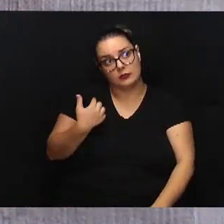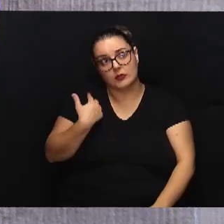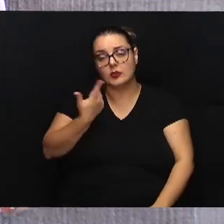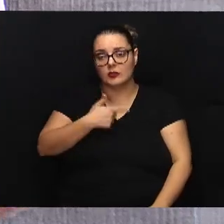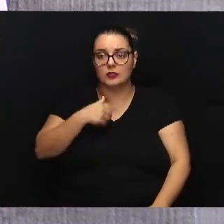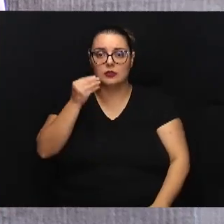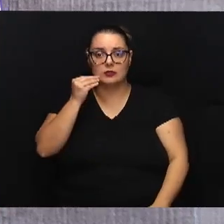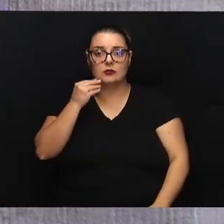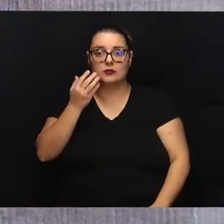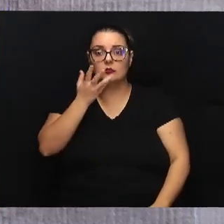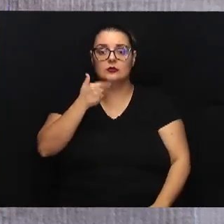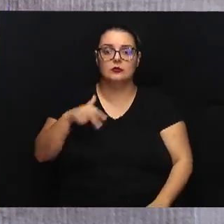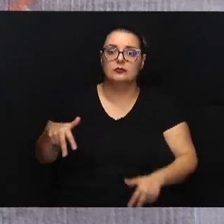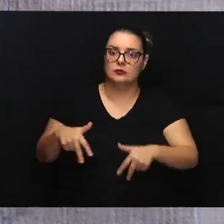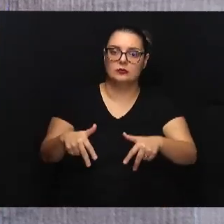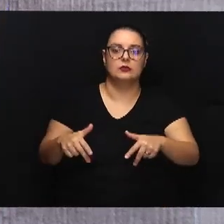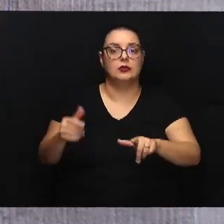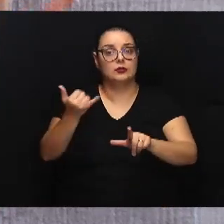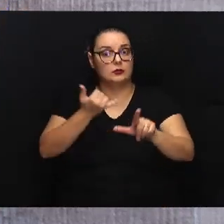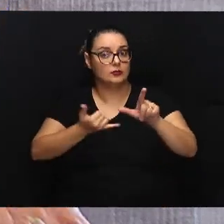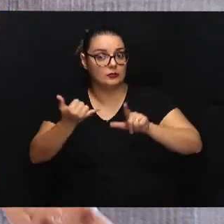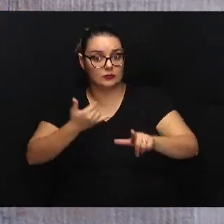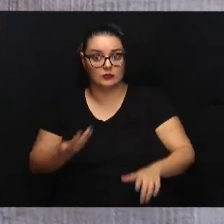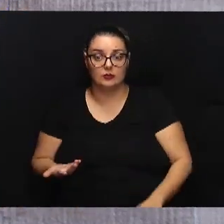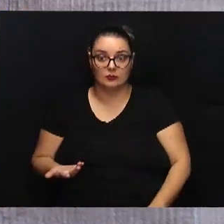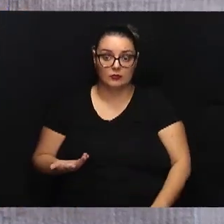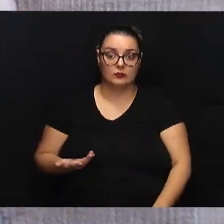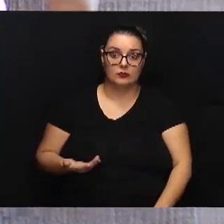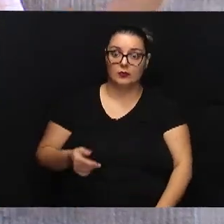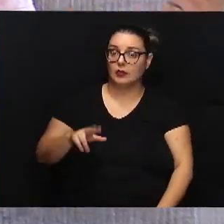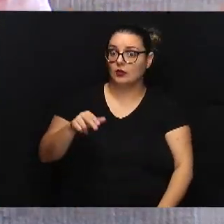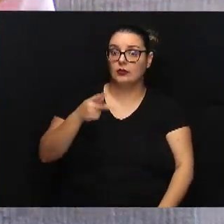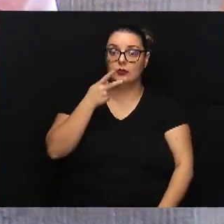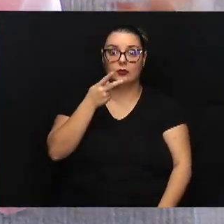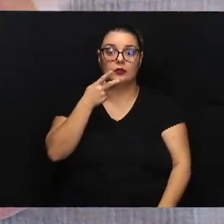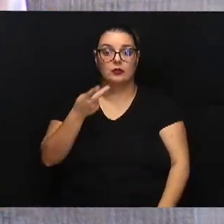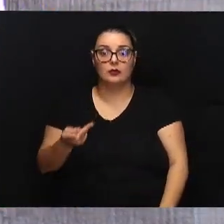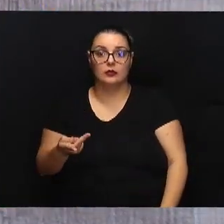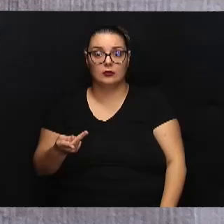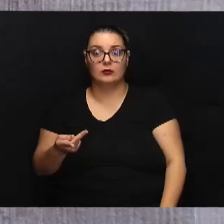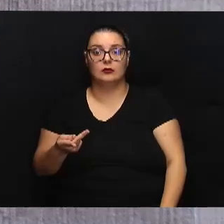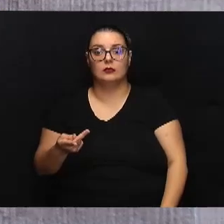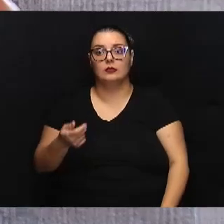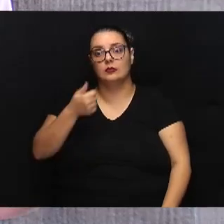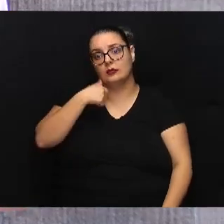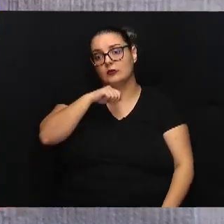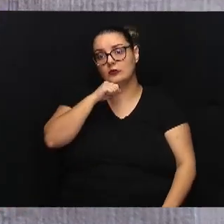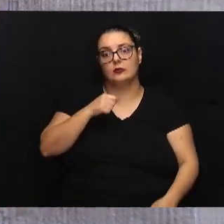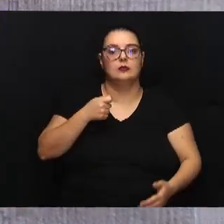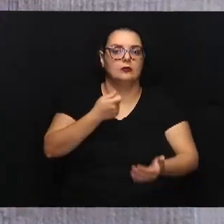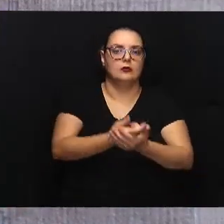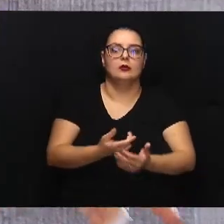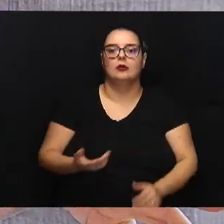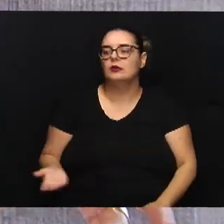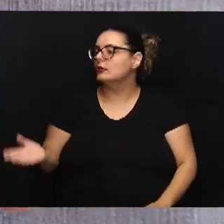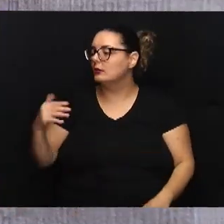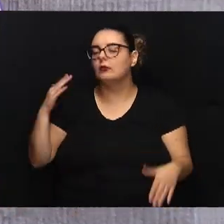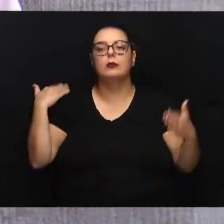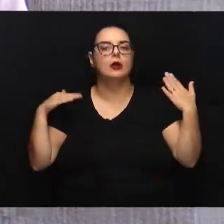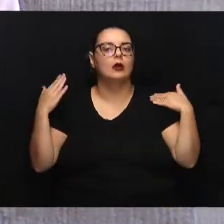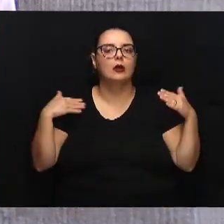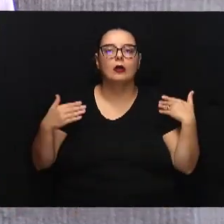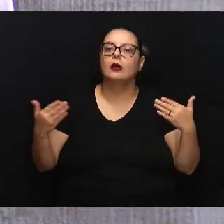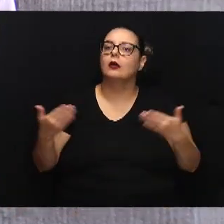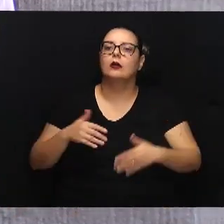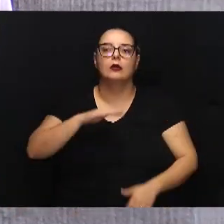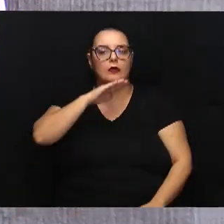pelo lúdico, já acaba... Eu nunca falo que vamos com a mamãe, irmão, vamos passear. Hoje nós vamos passear à tarde.